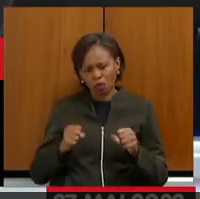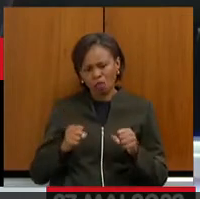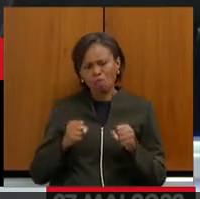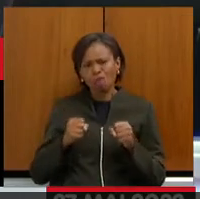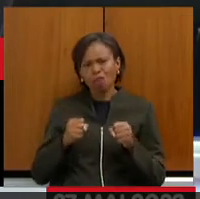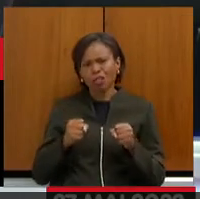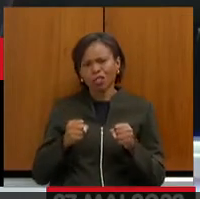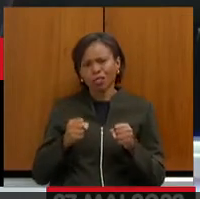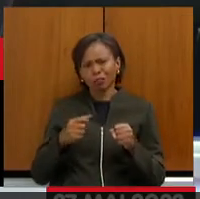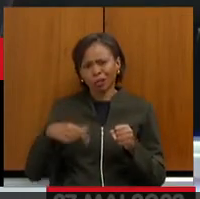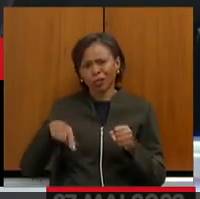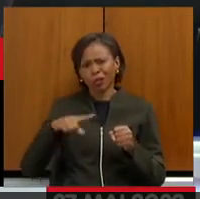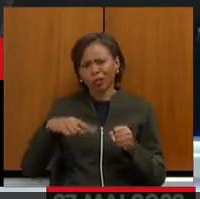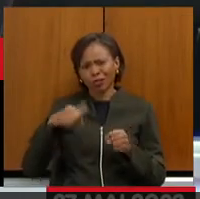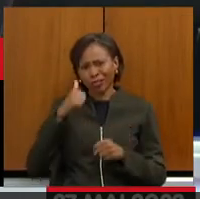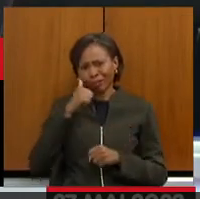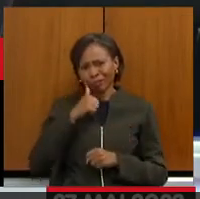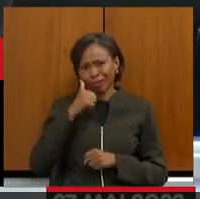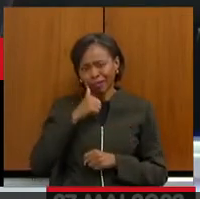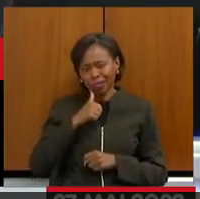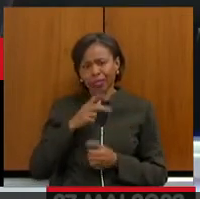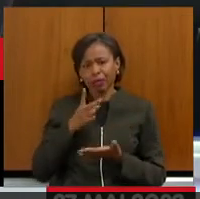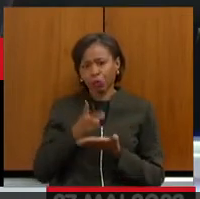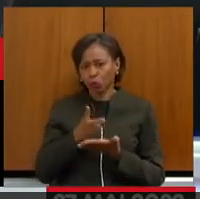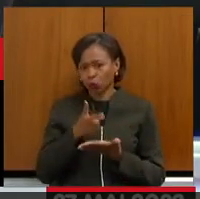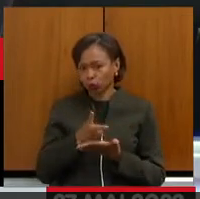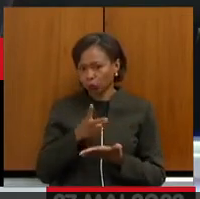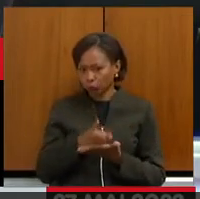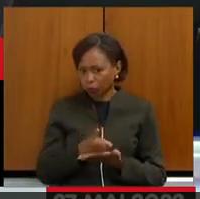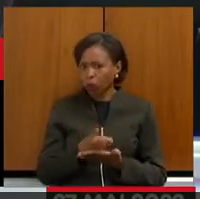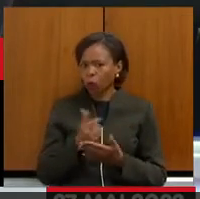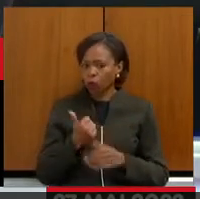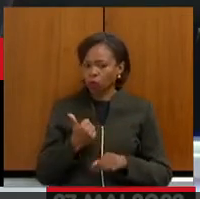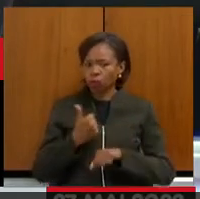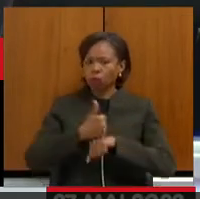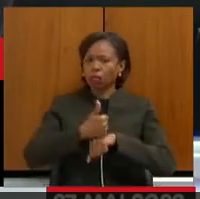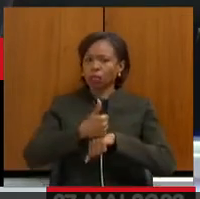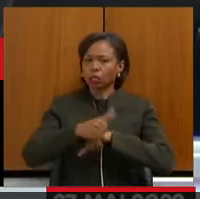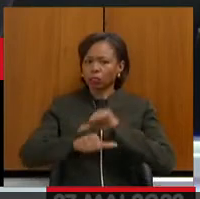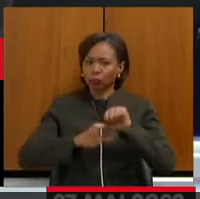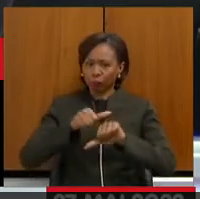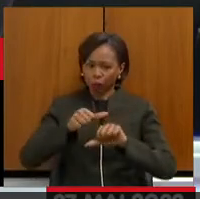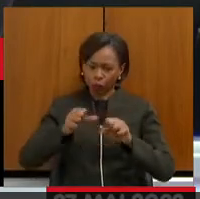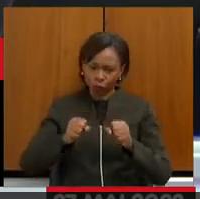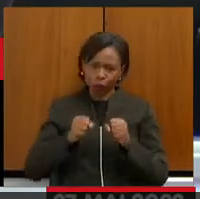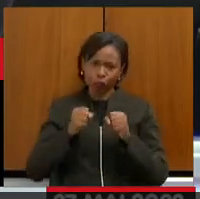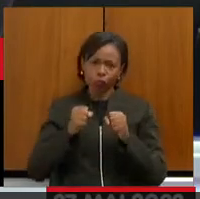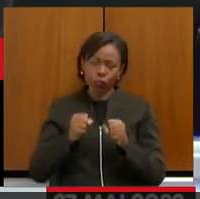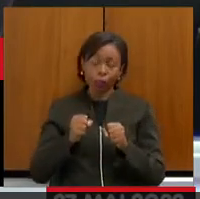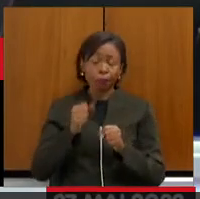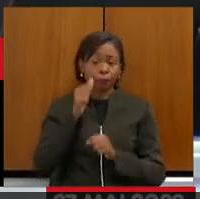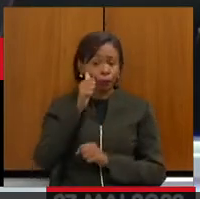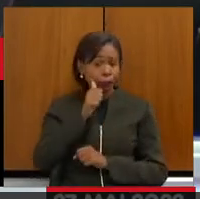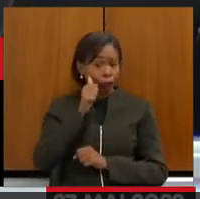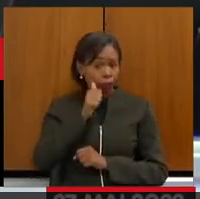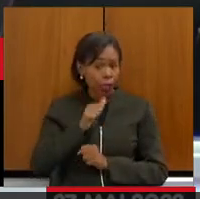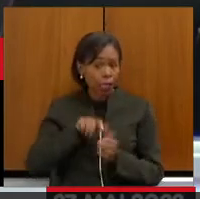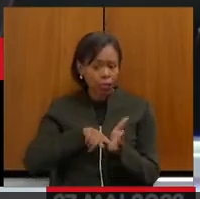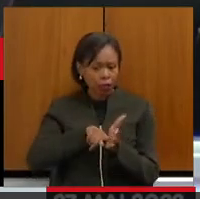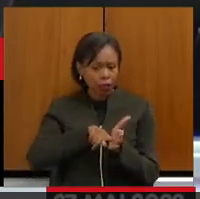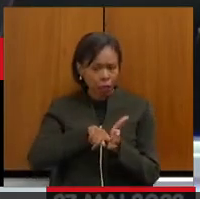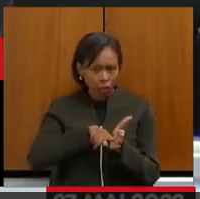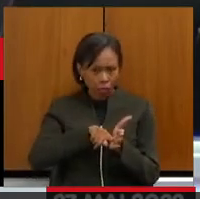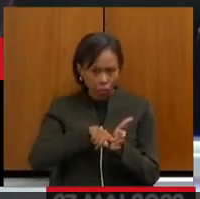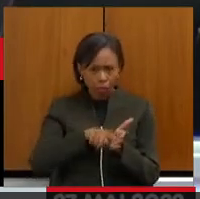nós mulheres sigamos ocupando e transformando o poder que as mulheres cientistas tenham